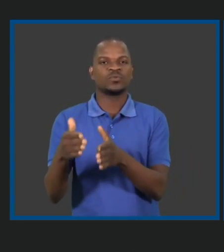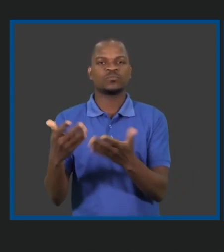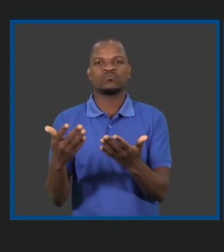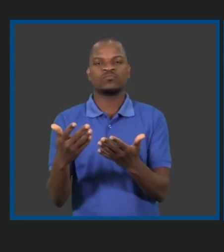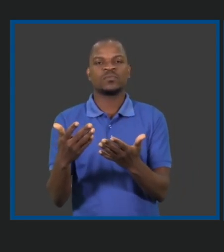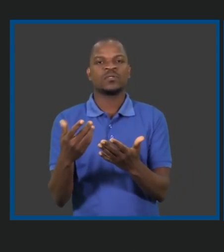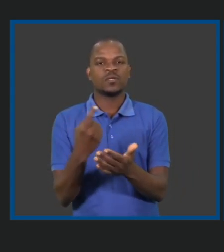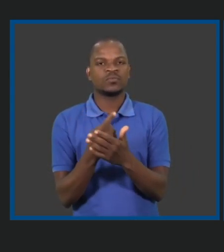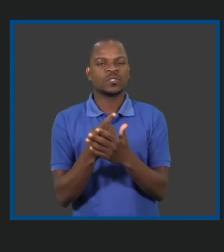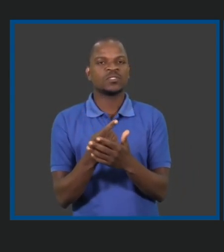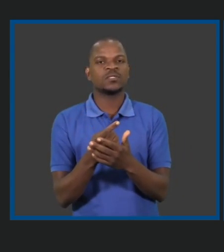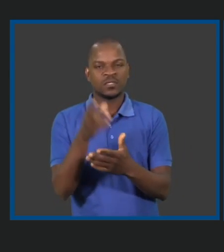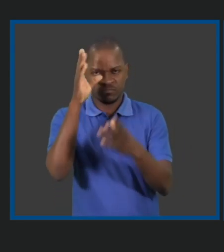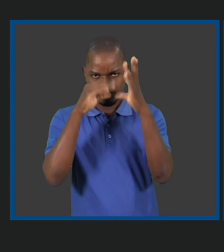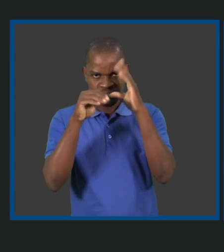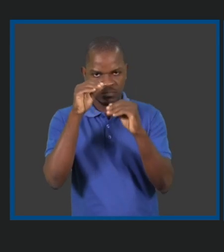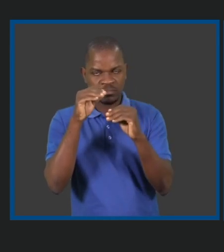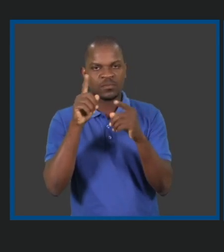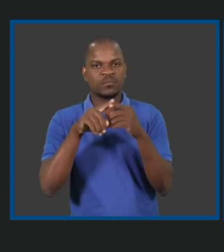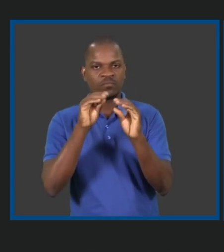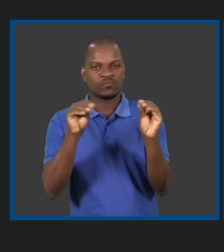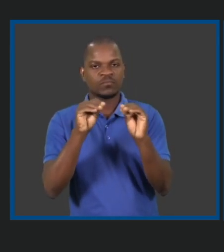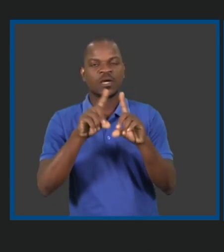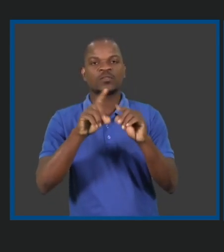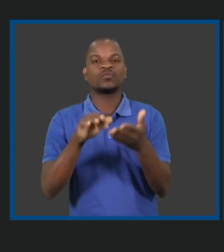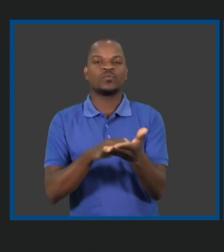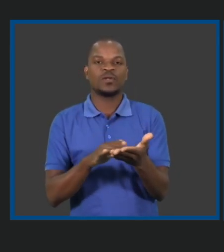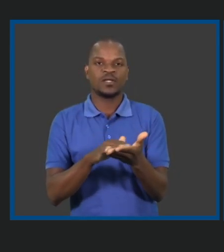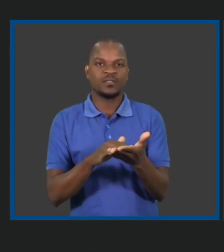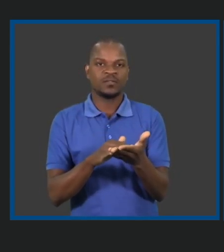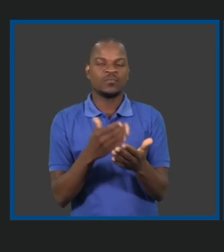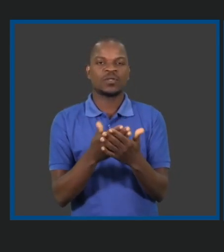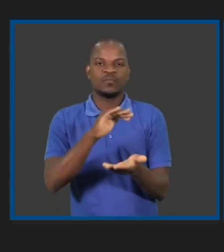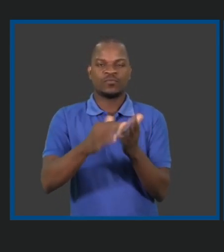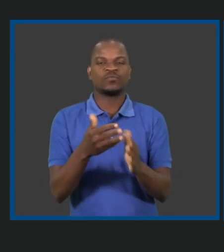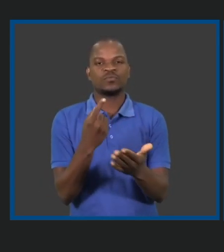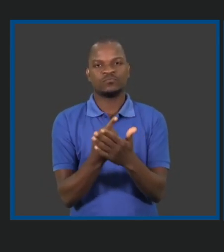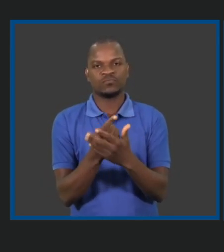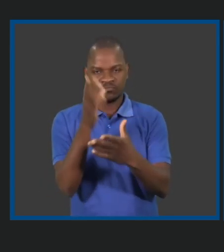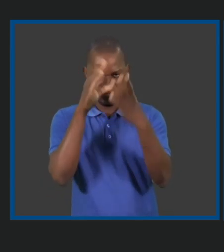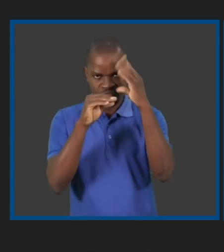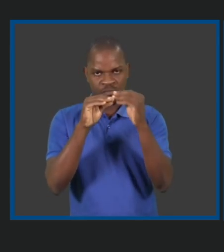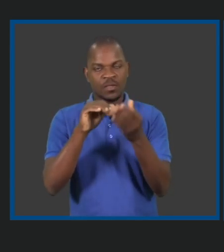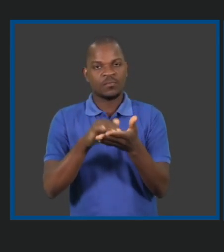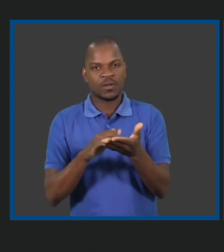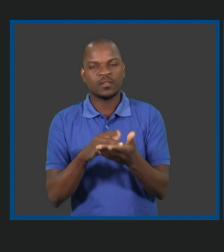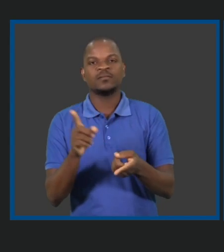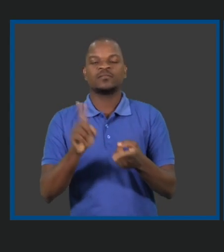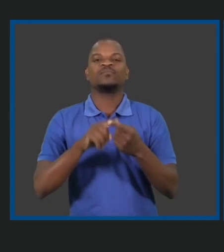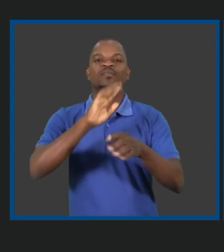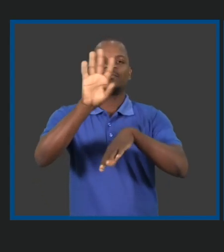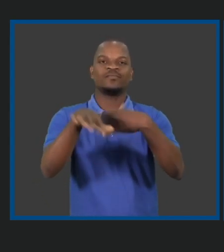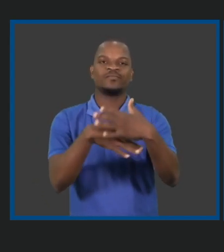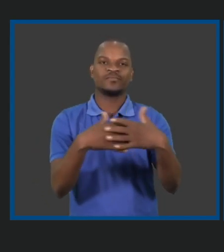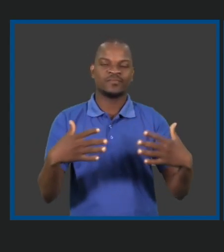a conhecer o braille do modo que os professores saiam de lá com essa informação tanto em braille como língua de sinais